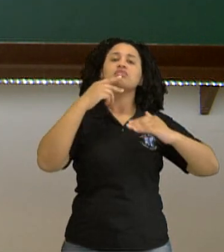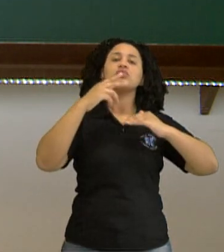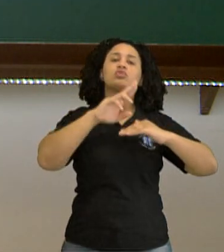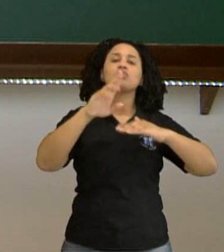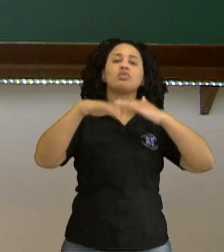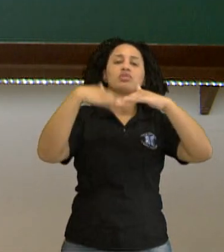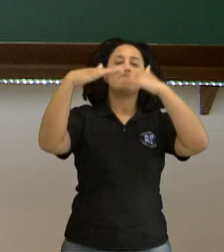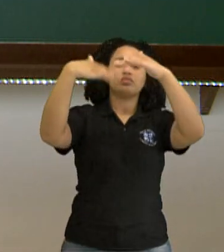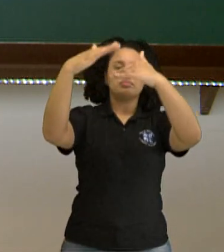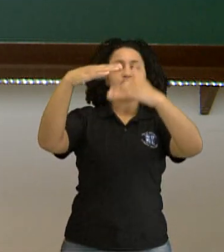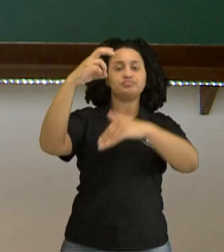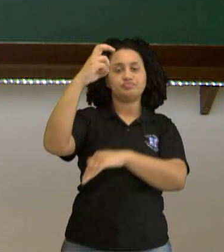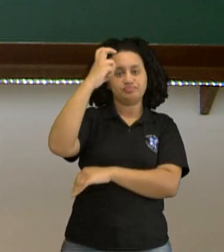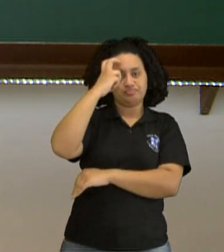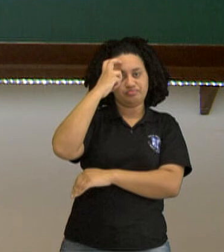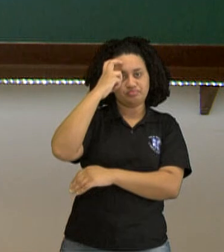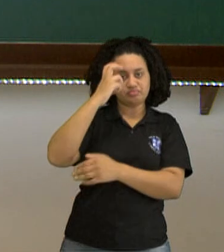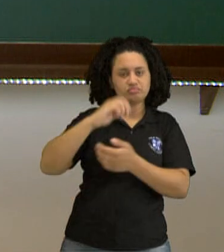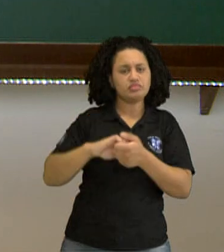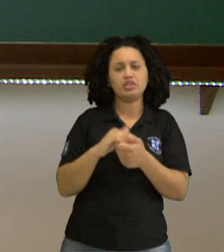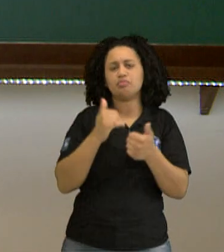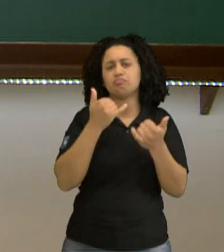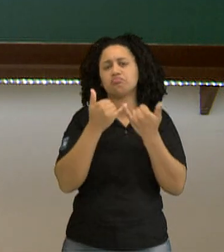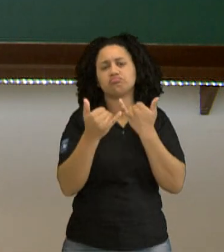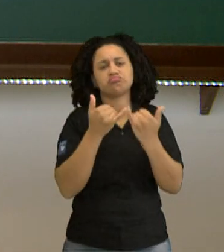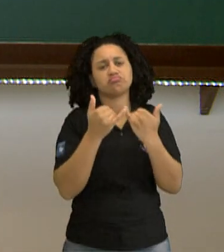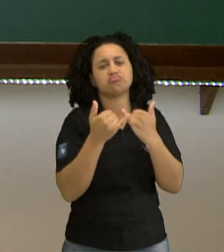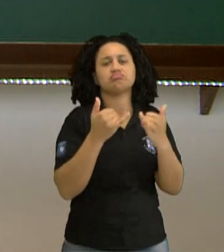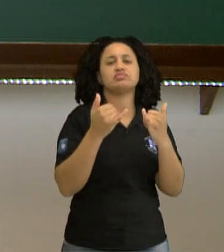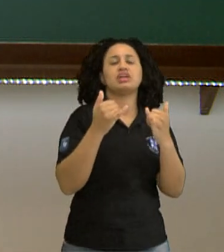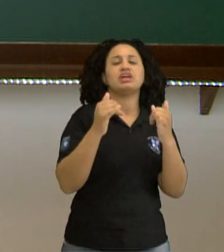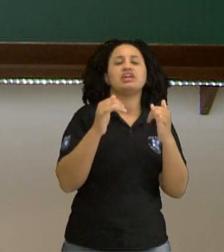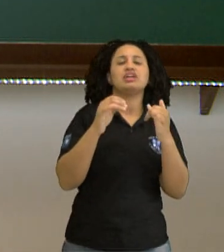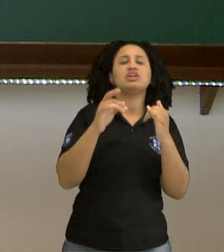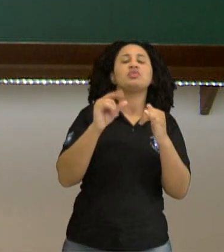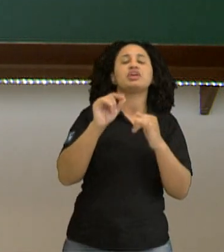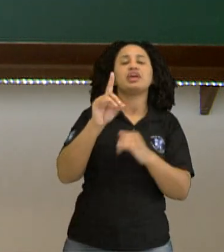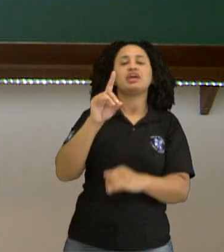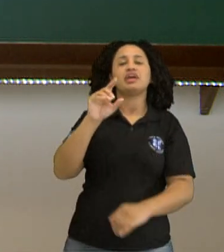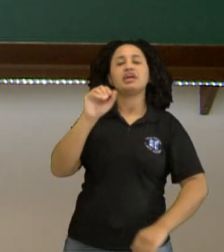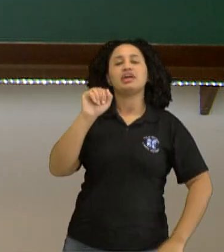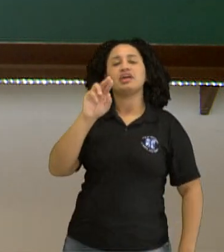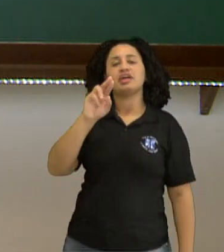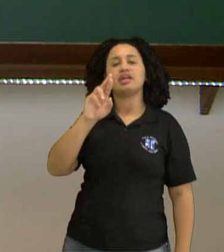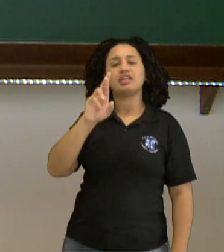evolucionismo cultural. Muito próximo da ideia de darwinismo, tá certo?